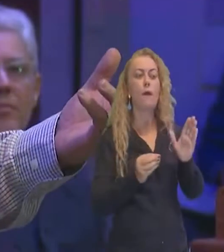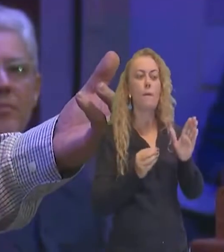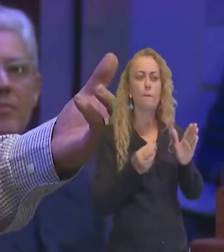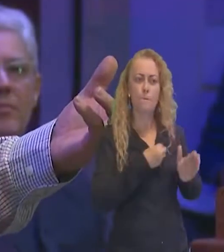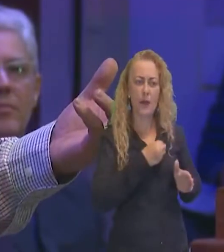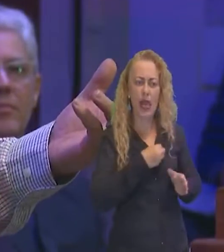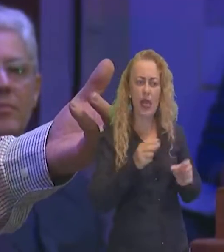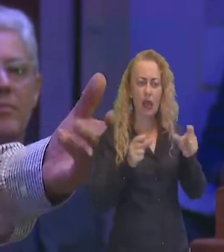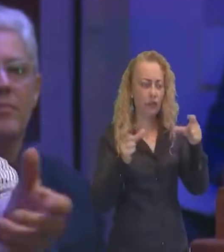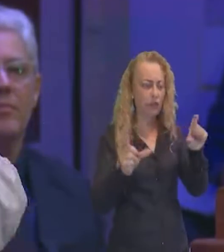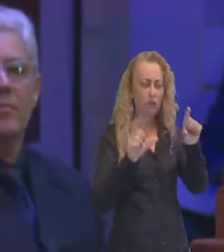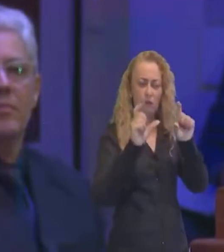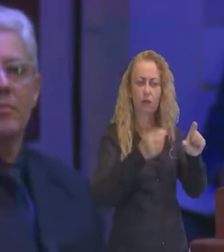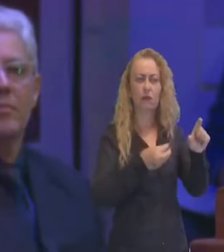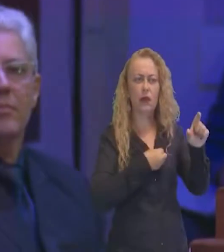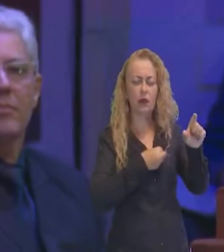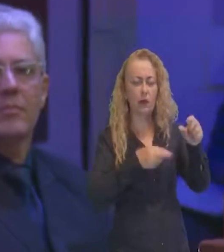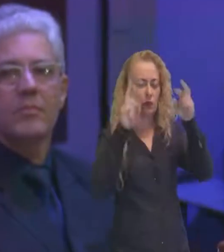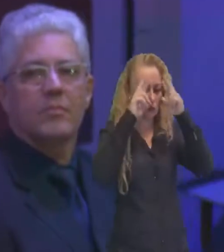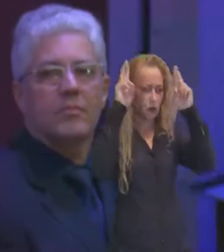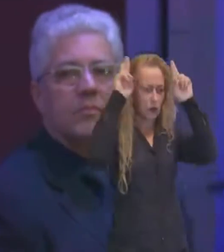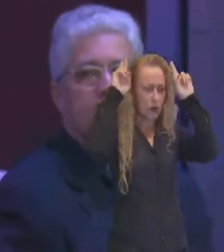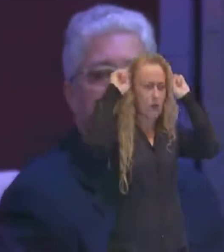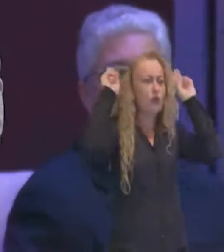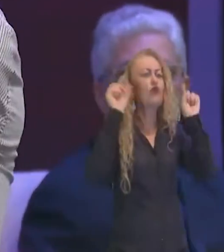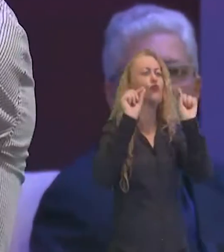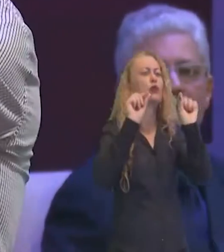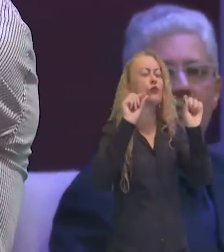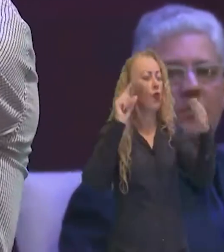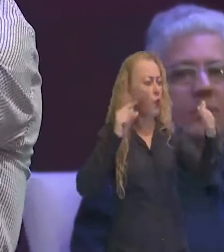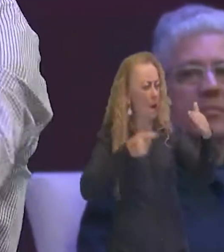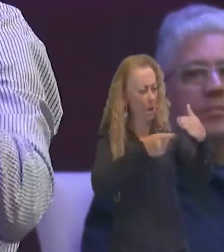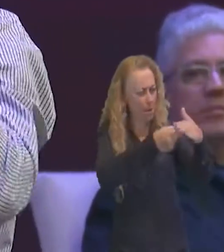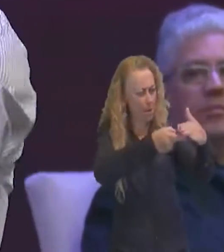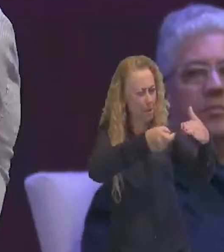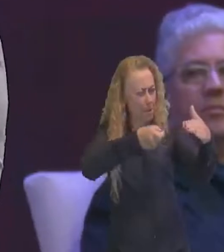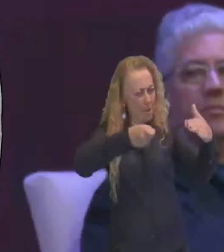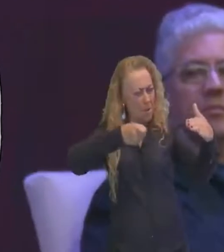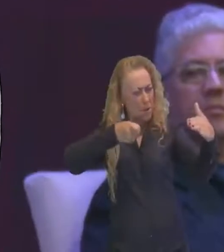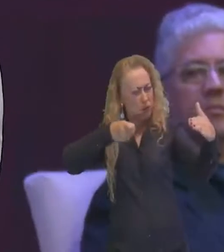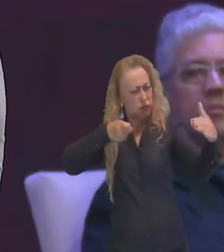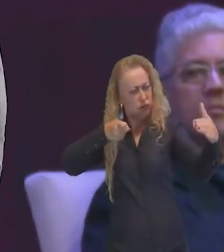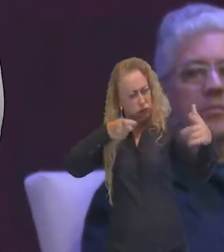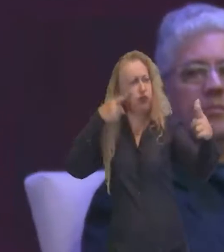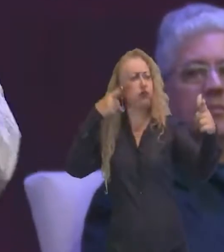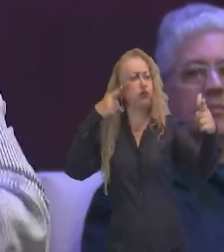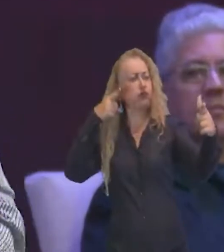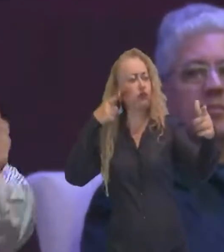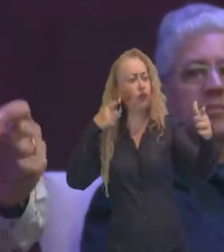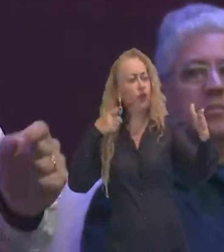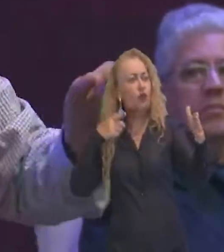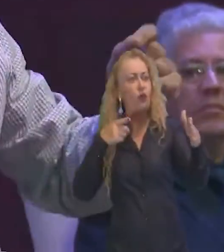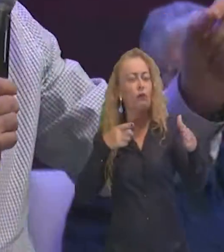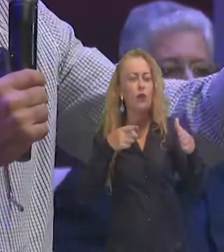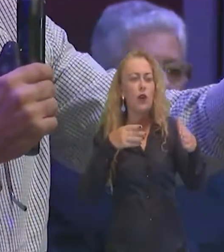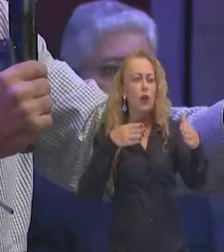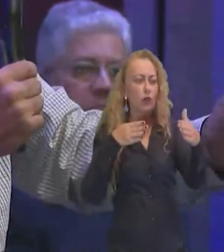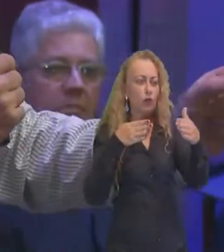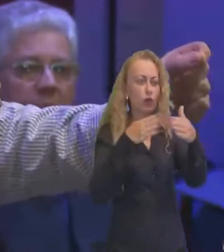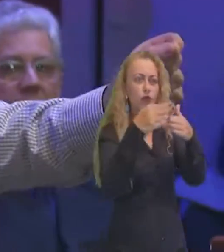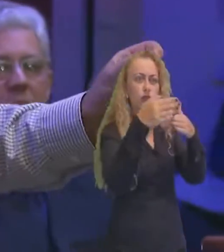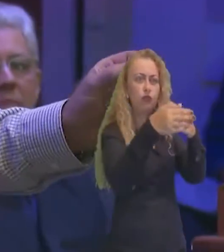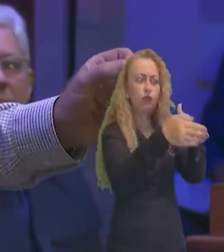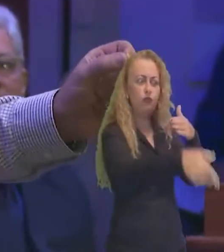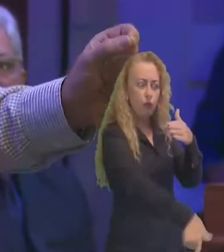errar o alvo. Você tem um alvo e você tem uma flecha, e você joga a flecha e você não acerta